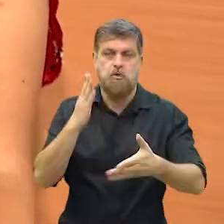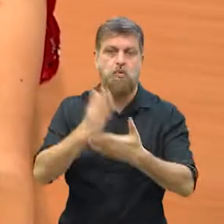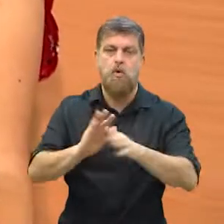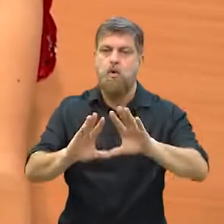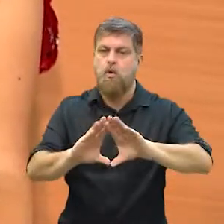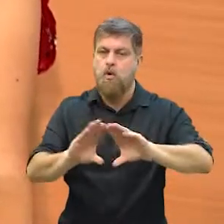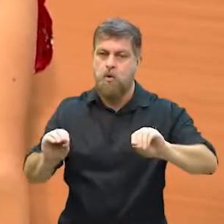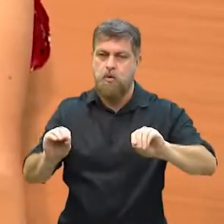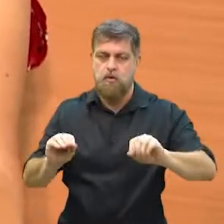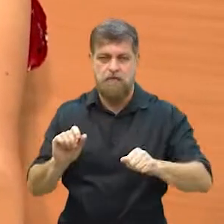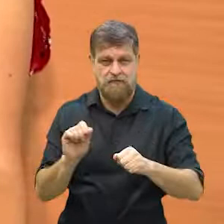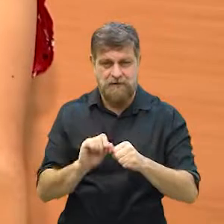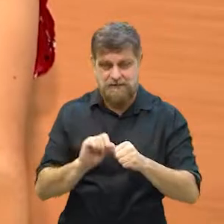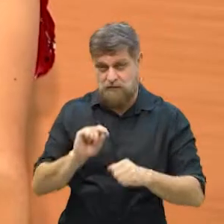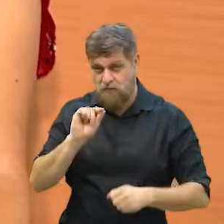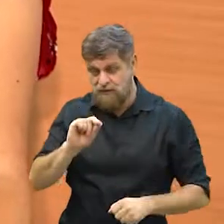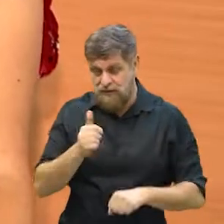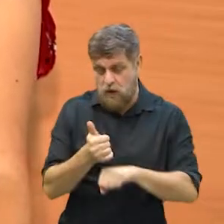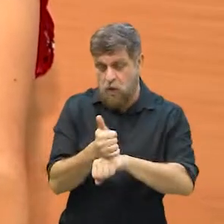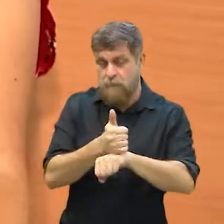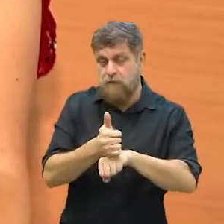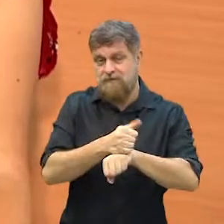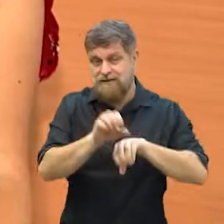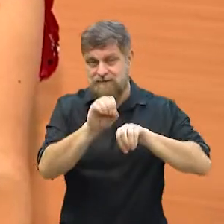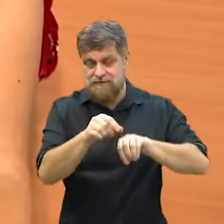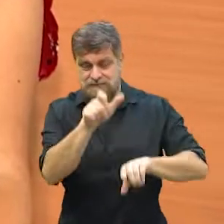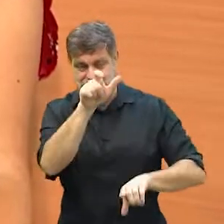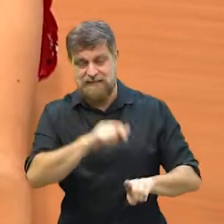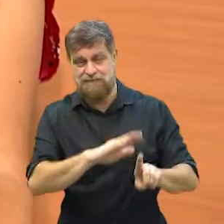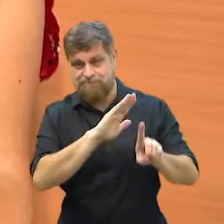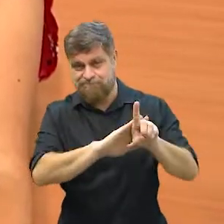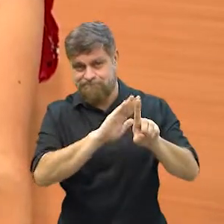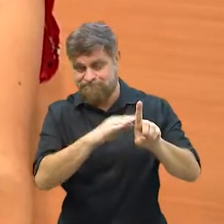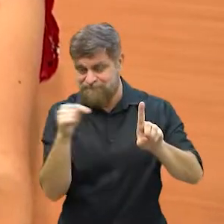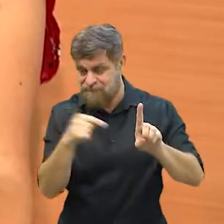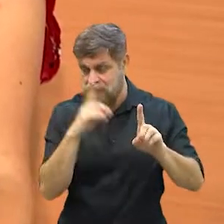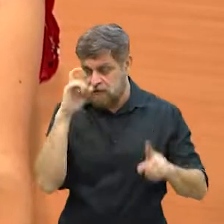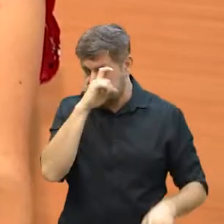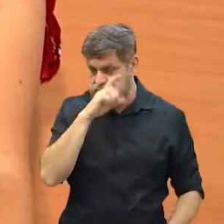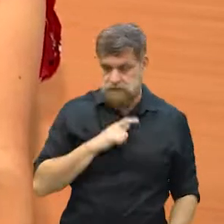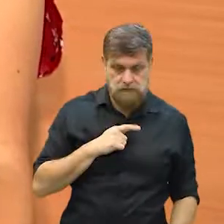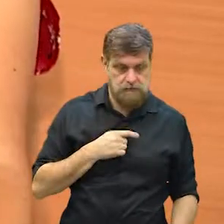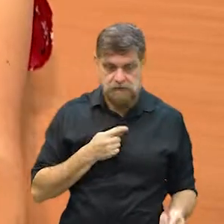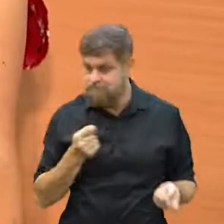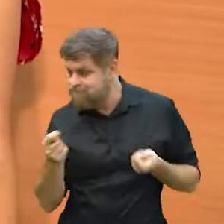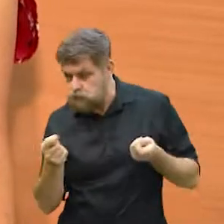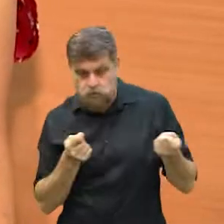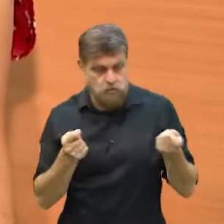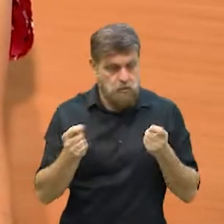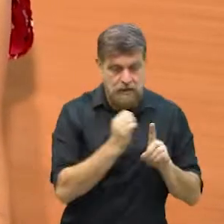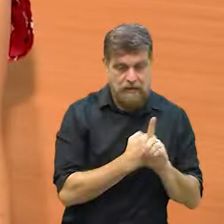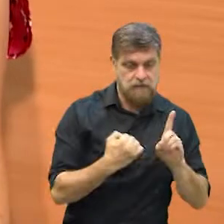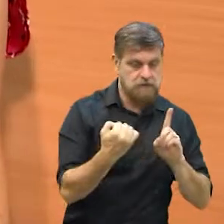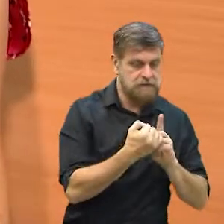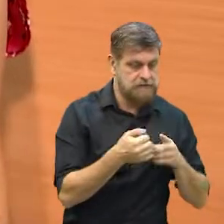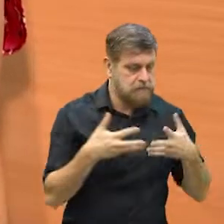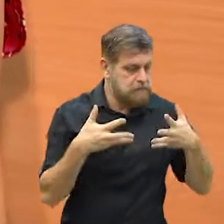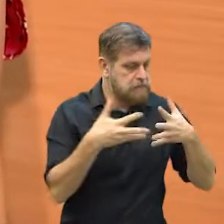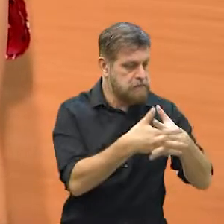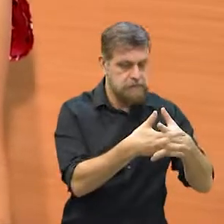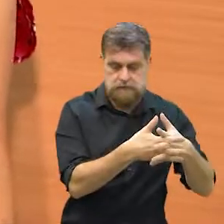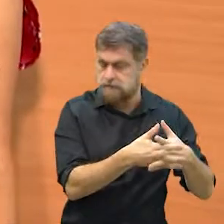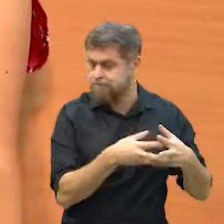visando fazer processos, porque o profissional da educação, ele fica numa situação difícil, que ele tem que mediar um conflito que está na